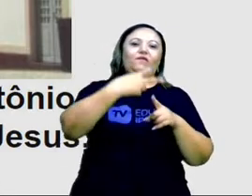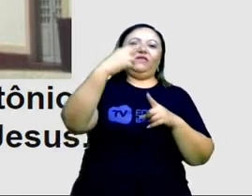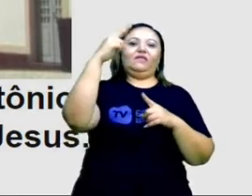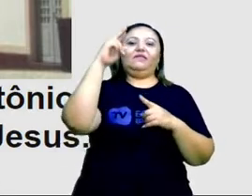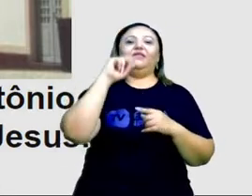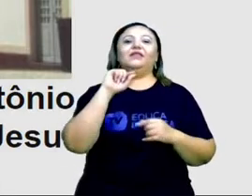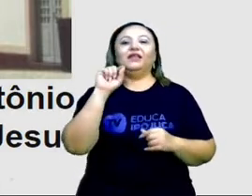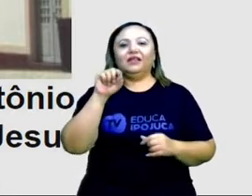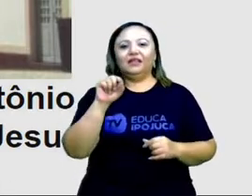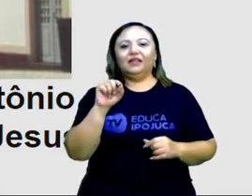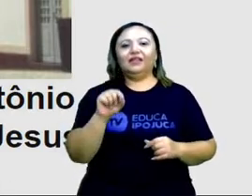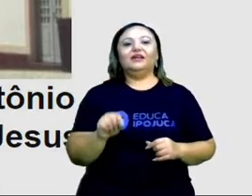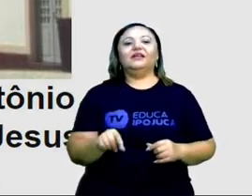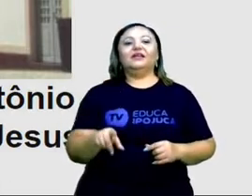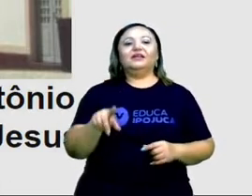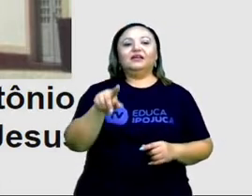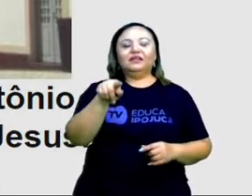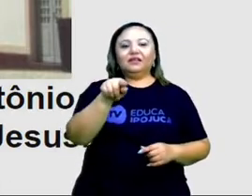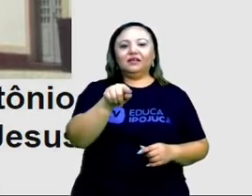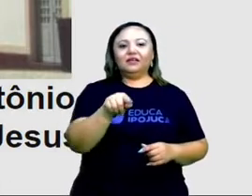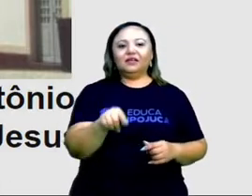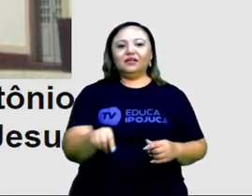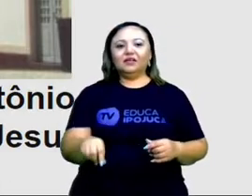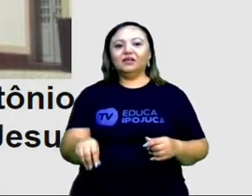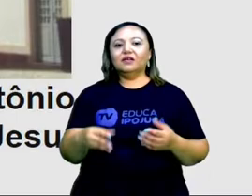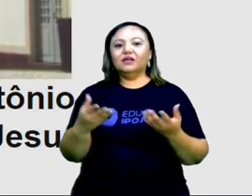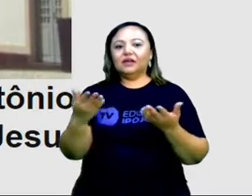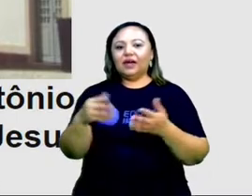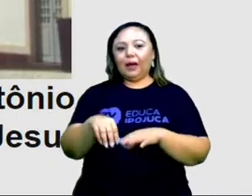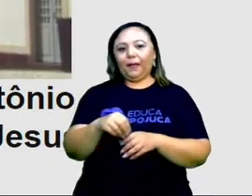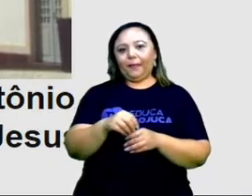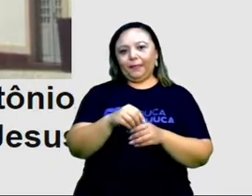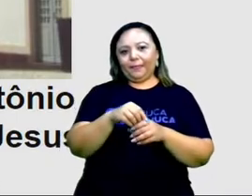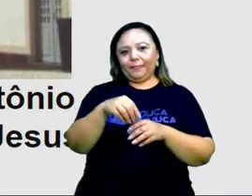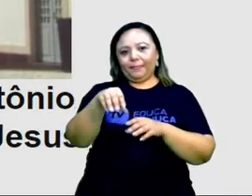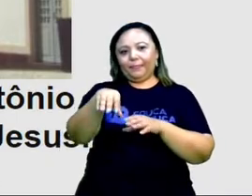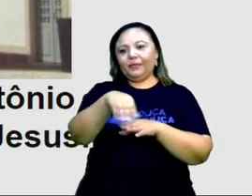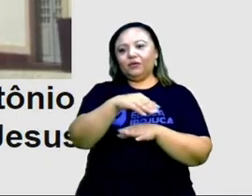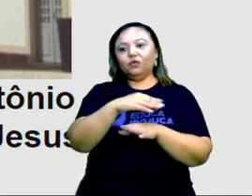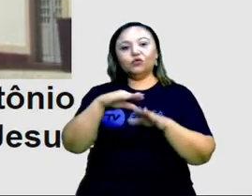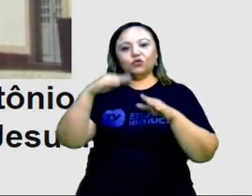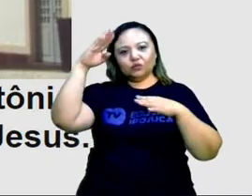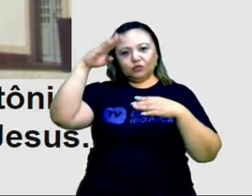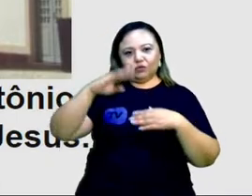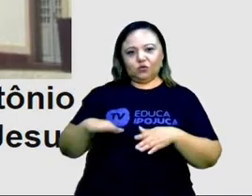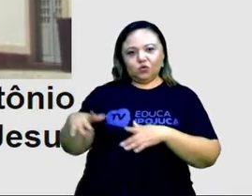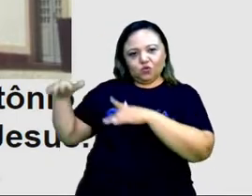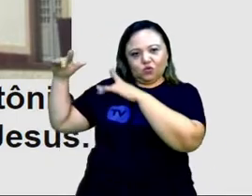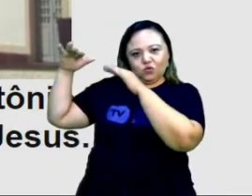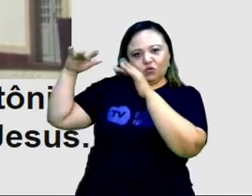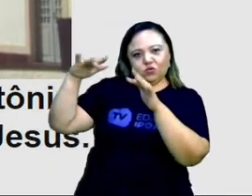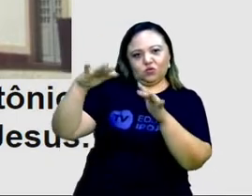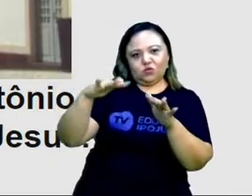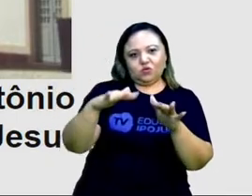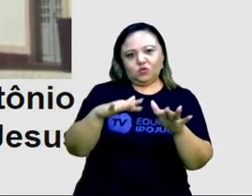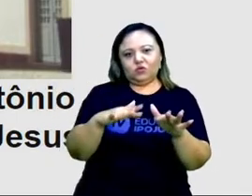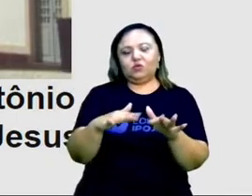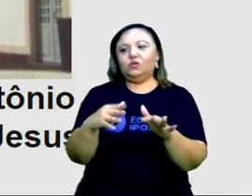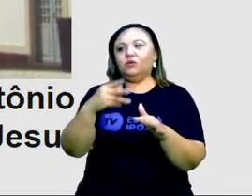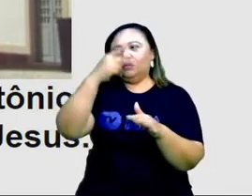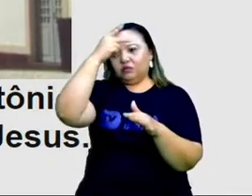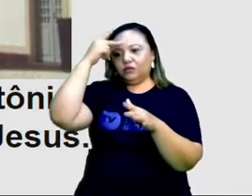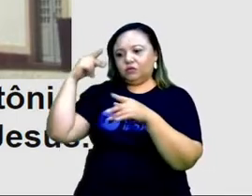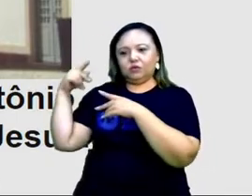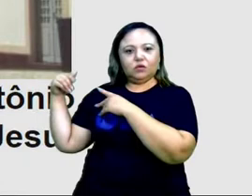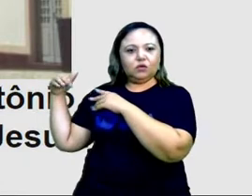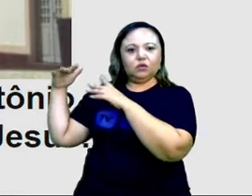porque ele abraça, né, os romeiros que vêm fazer os